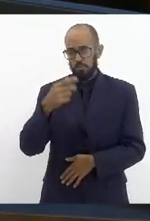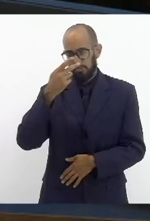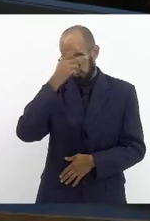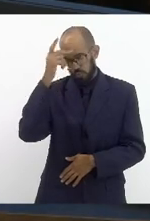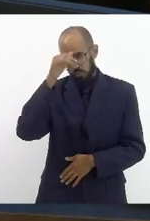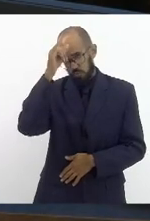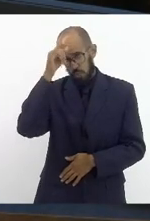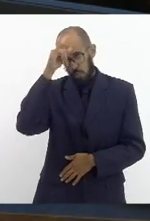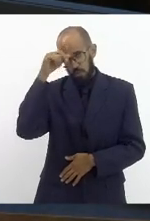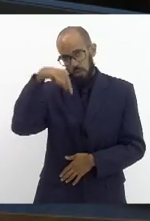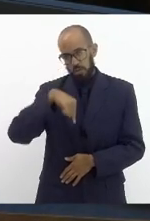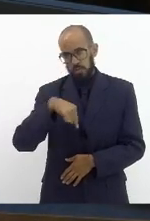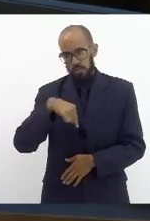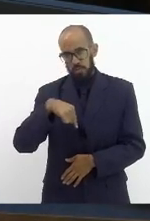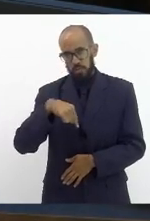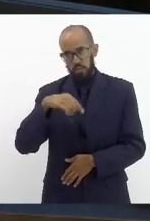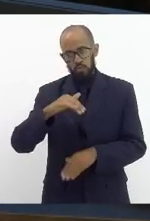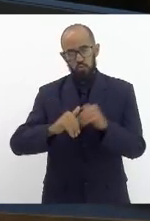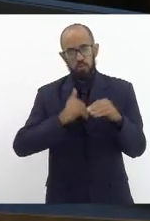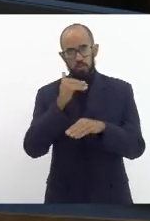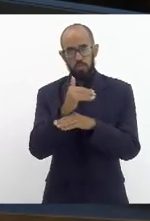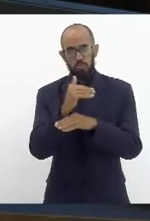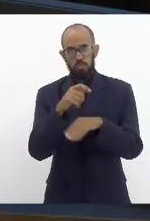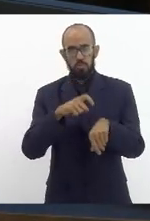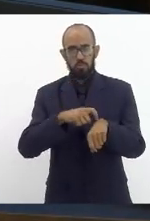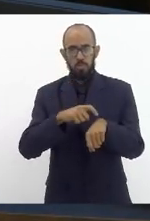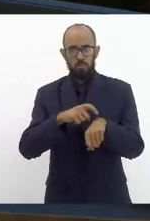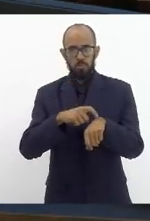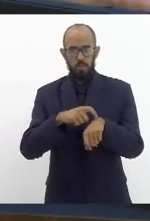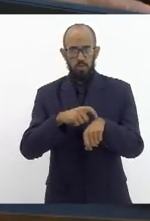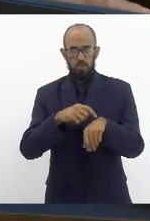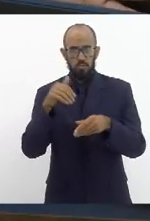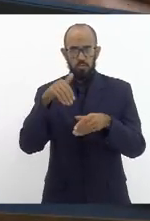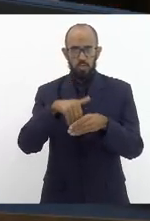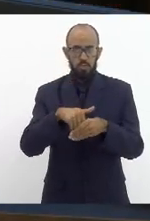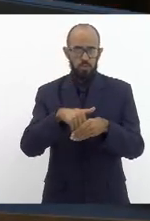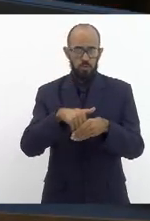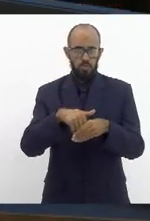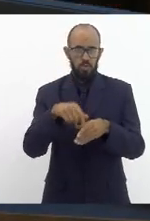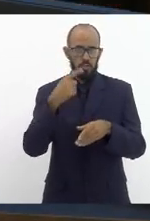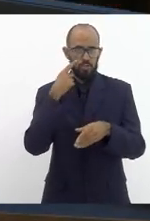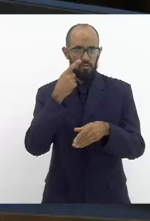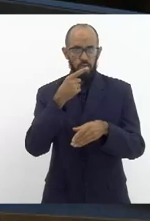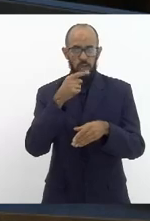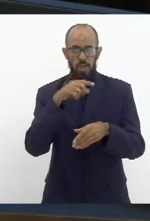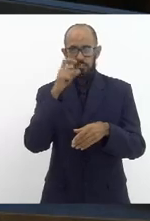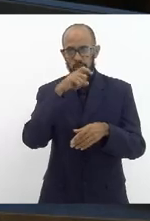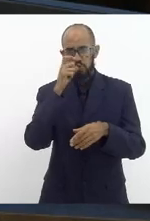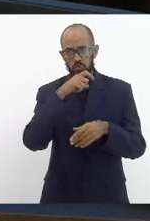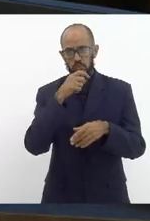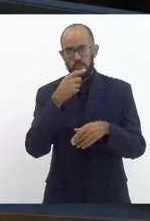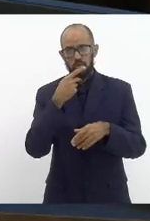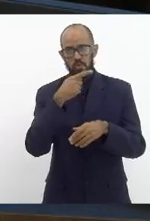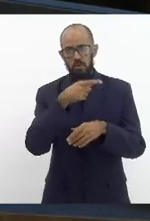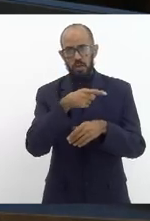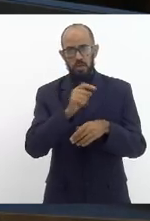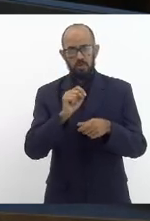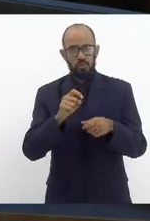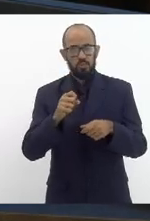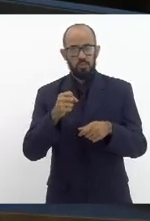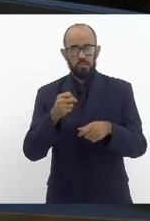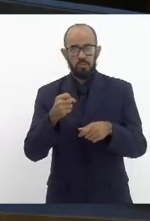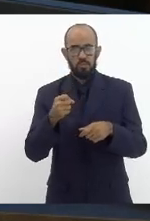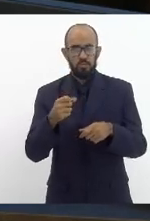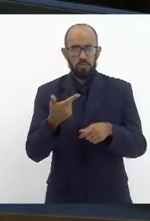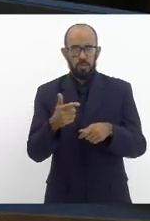qualquer um de nós, sobretudo no ano de eleição, vê uma plateia repleta como essa, é mentiroso quem disser que não está enxergando o potencial voto.